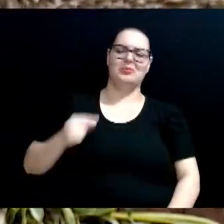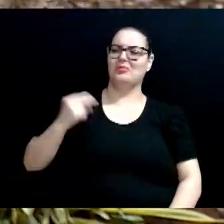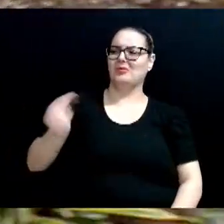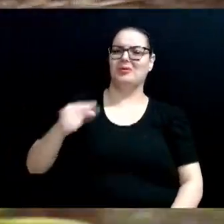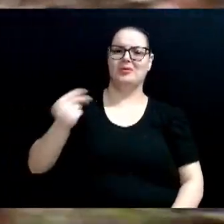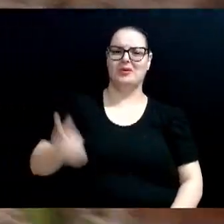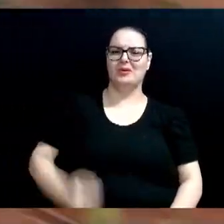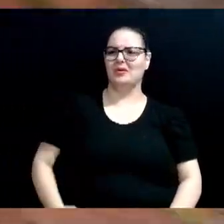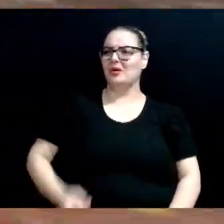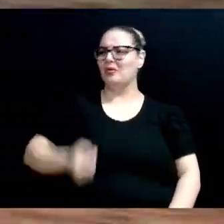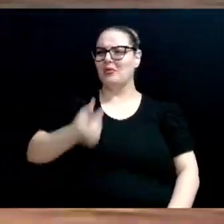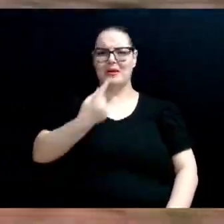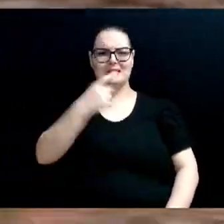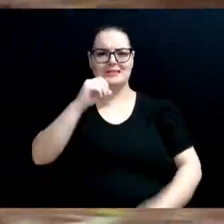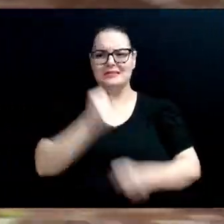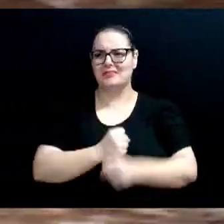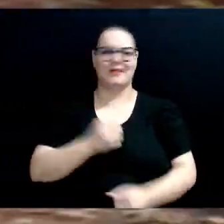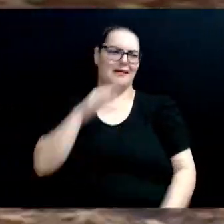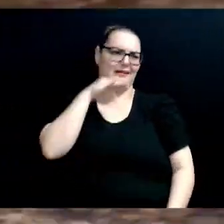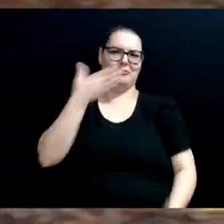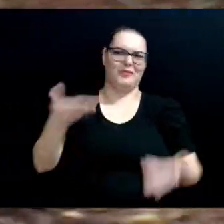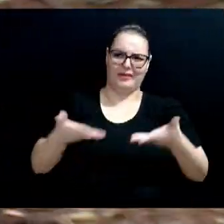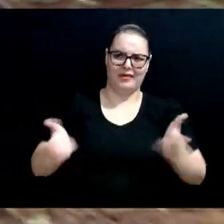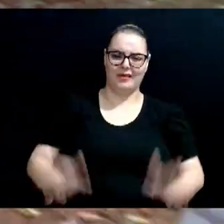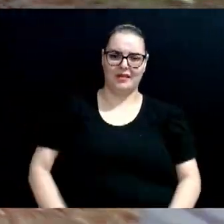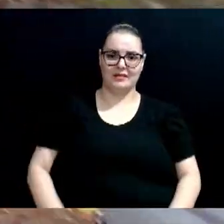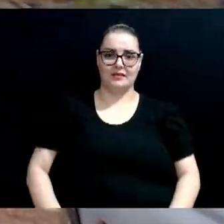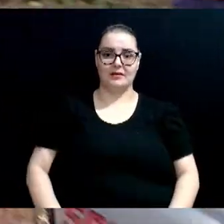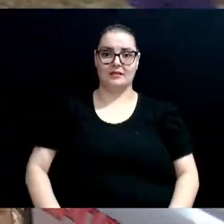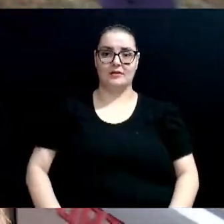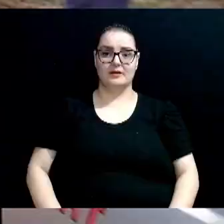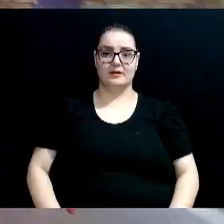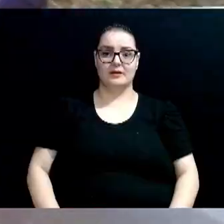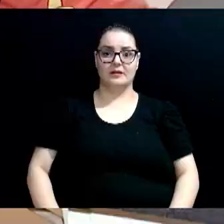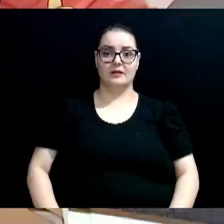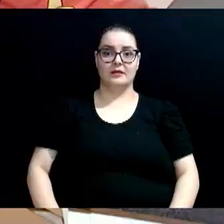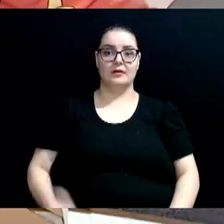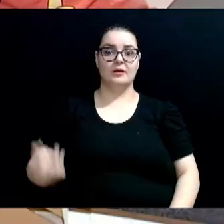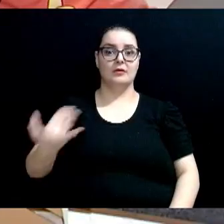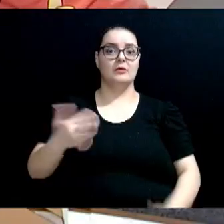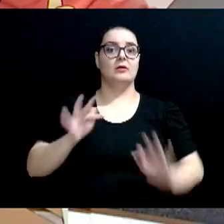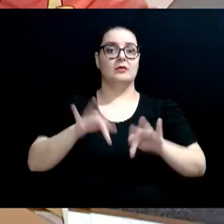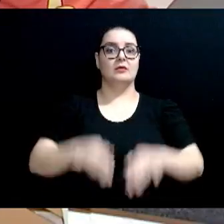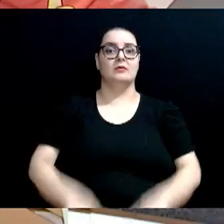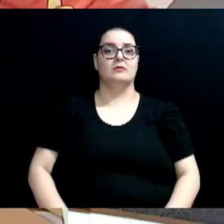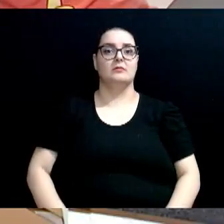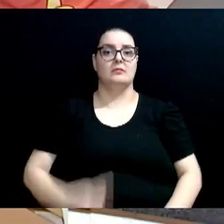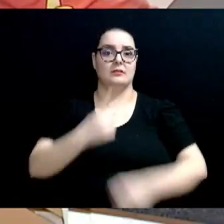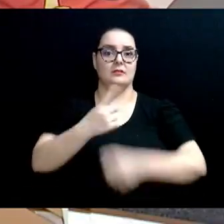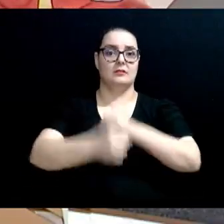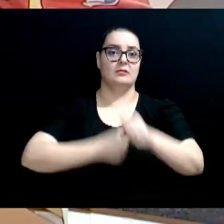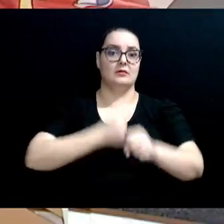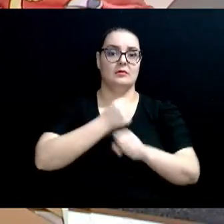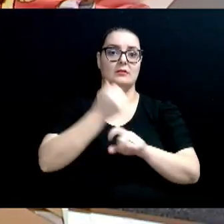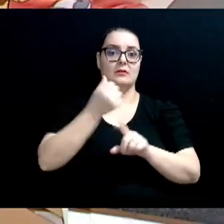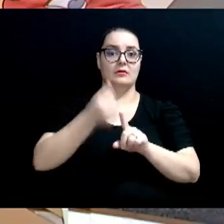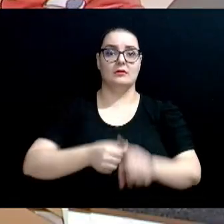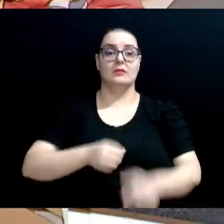uma década, vai ser rápido? Ela, quanto tempo você demora mais para terminar a sua casa? Eu, 1 ano e meio. Ela, vai ser